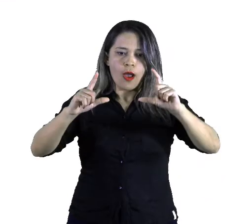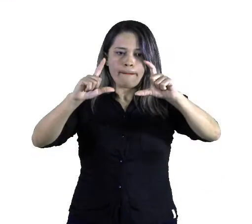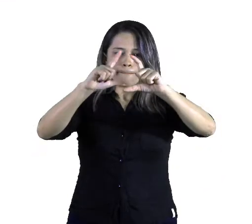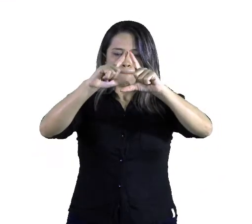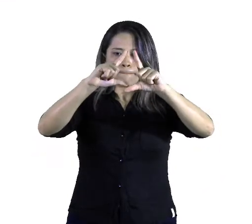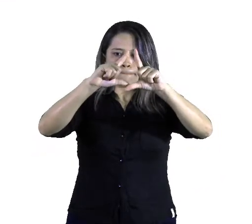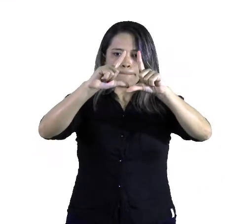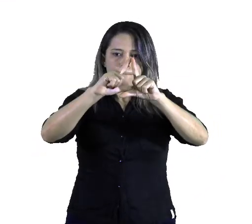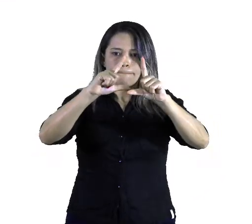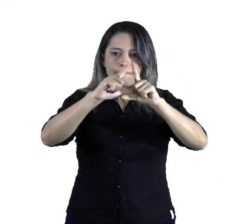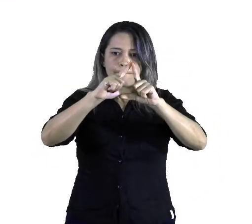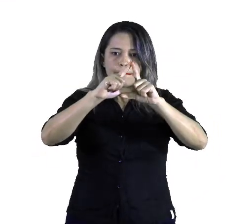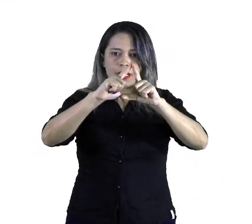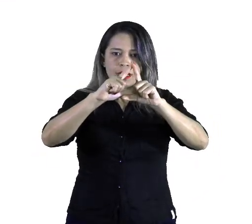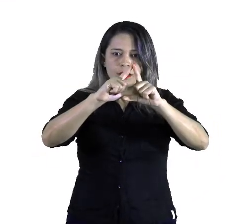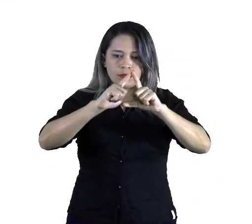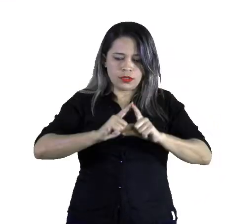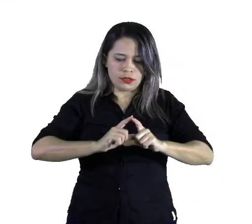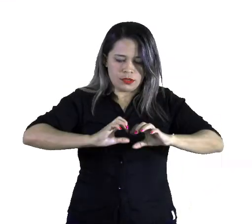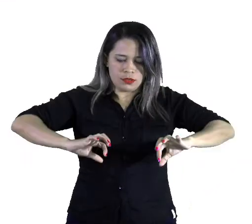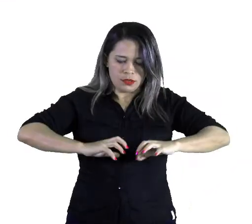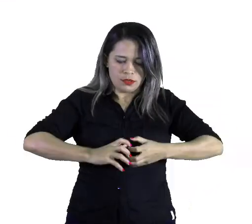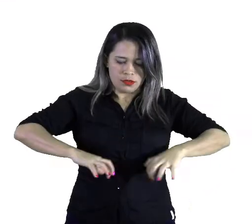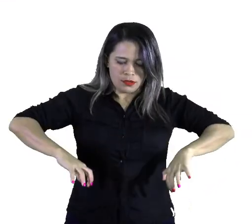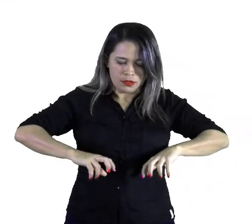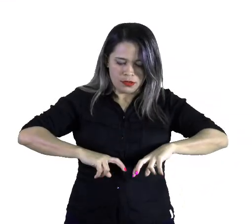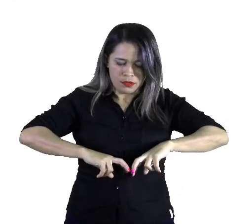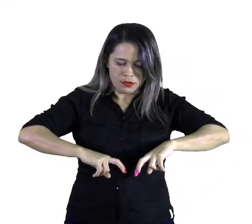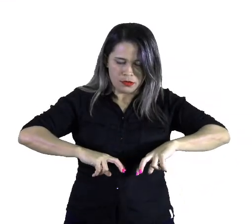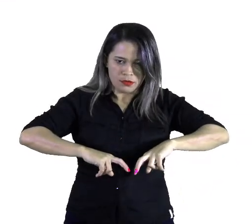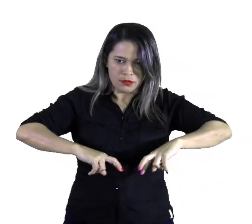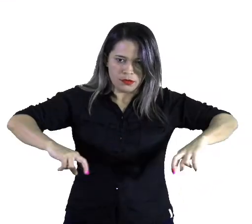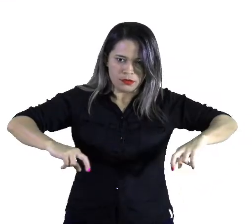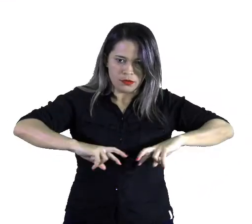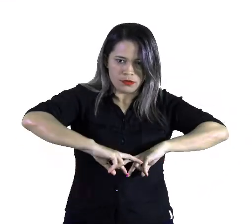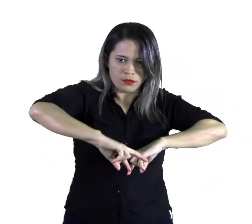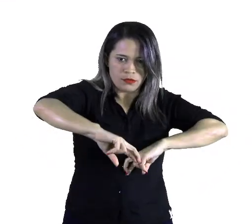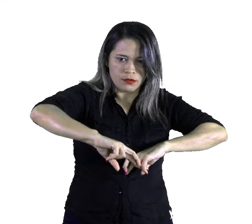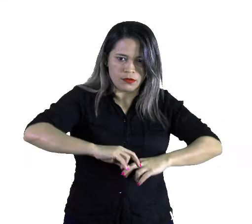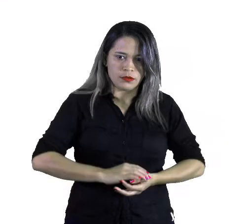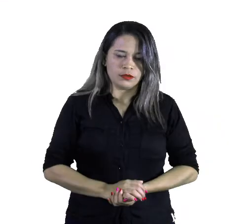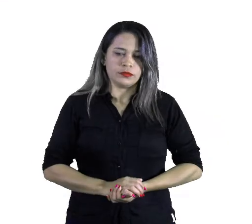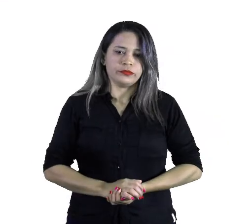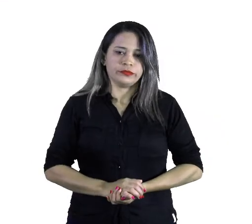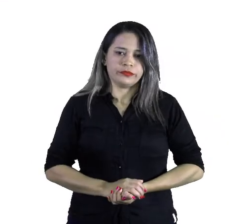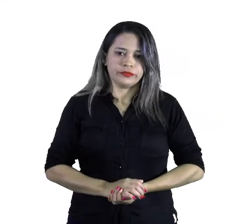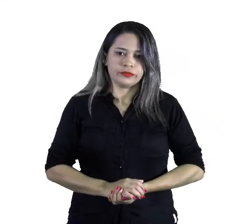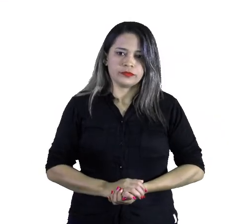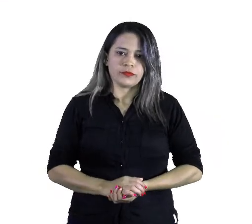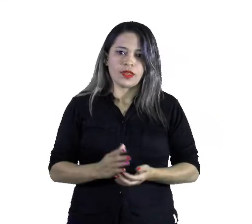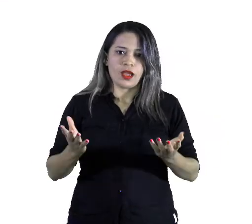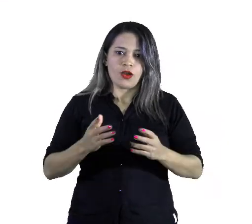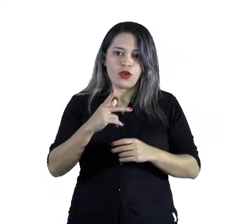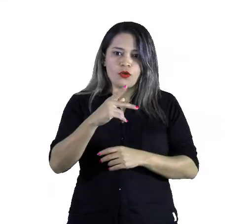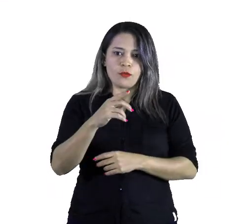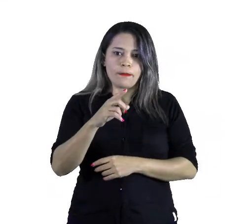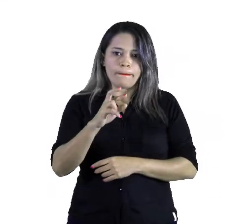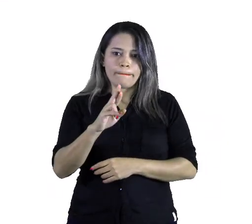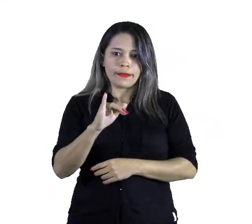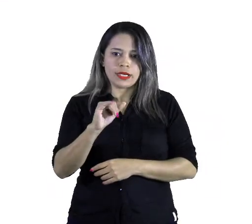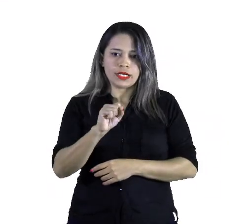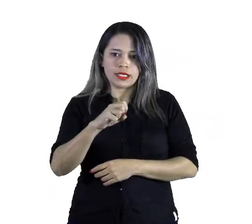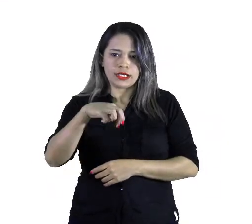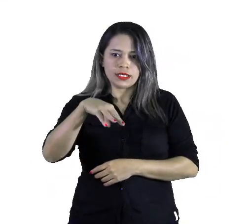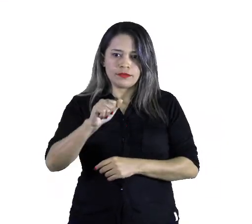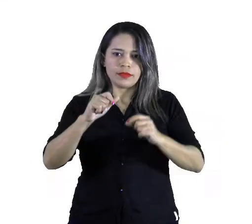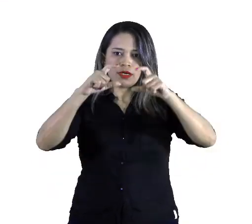desmontei a pirâmide, essa pirâmide de base quadrada, olha como ela ficou. Olha só o prisma, depois de